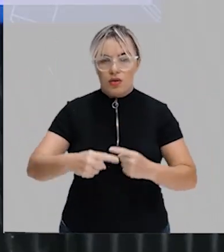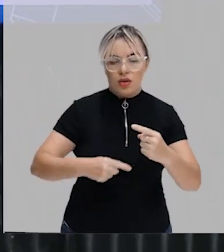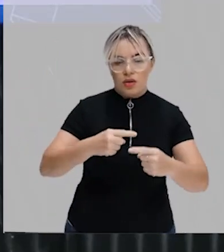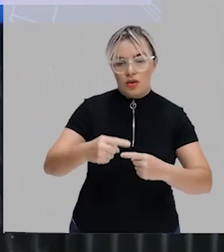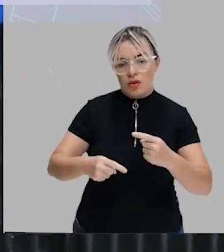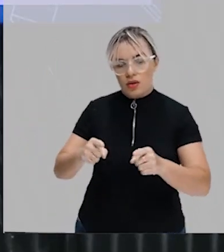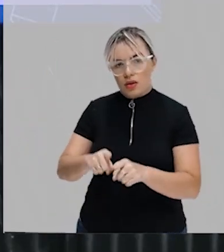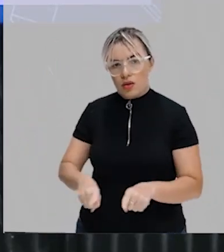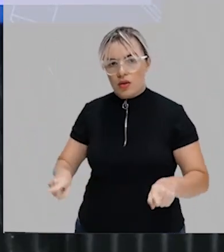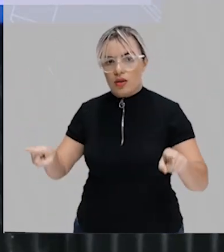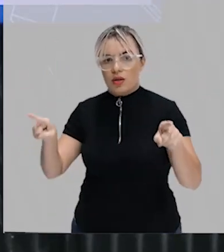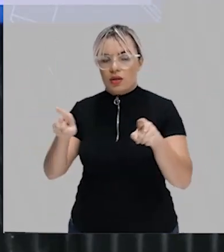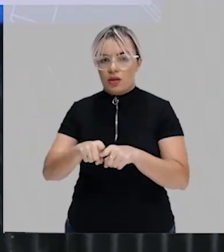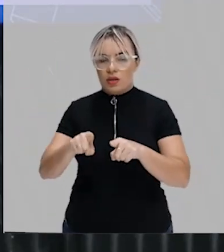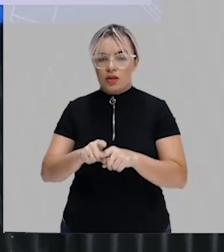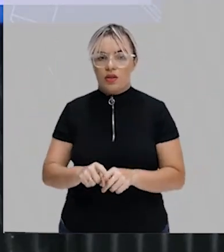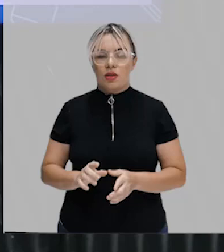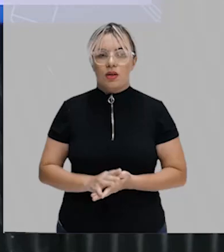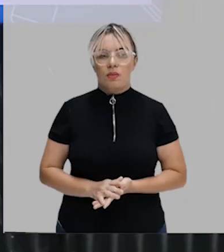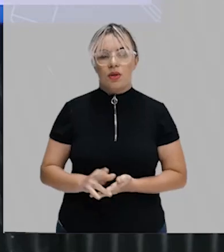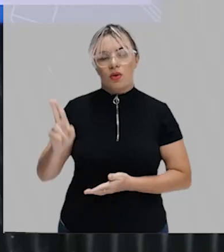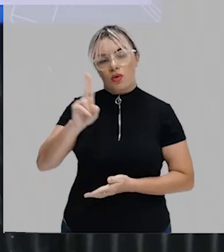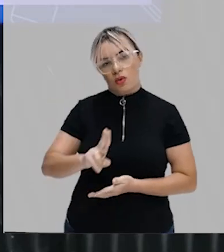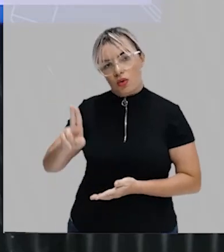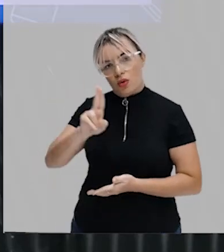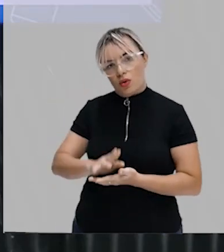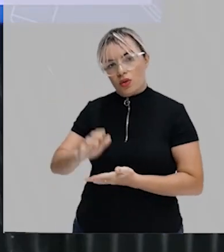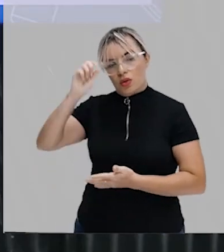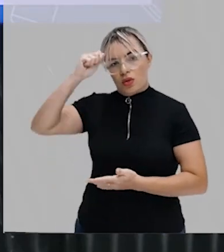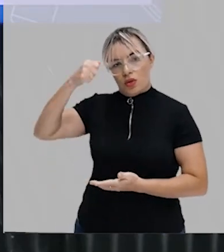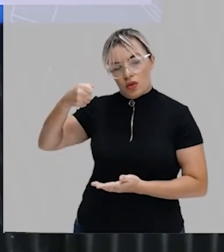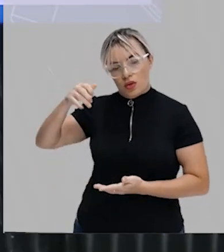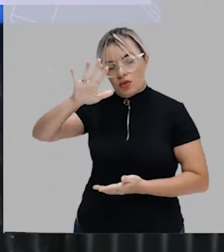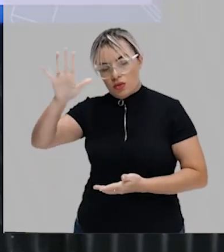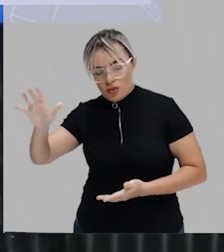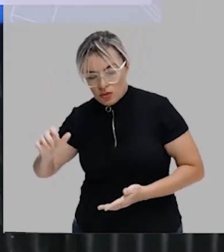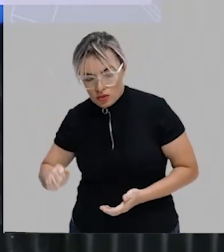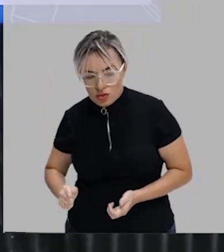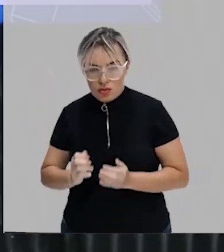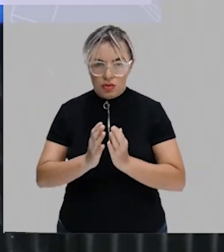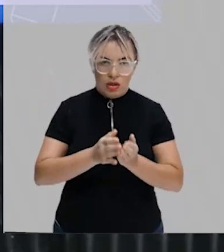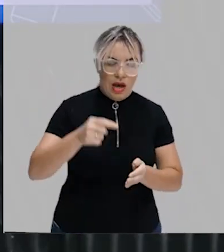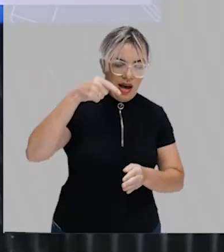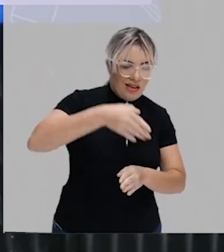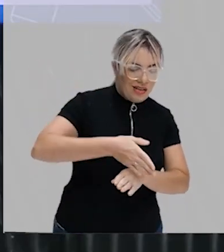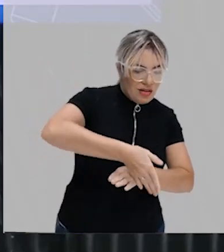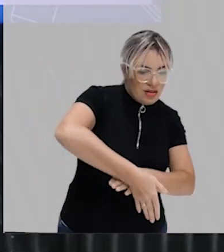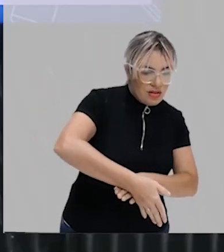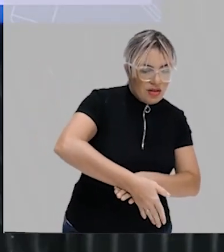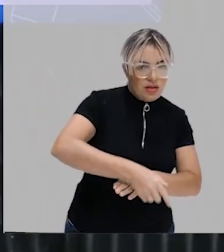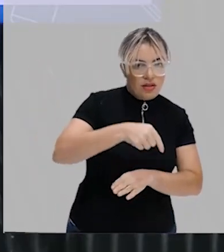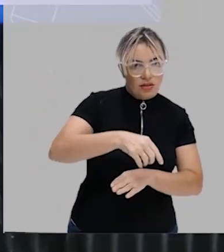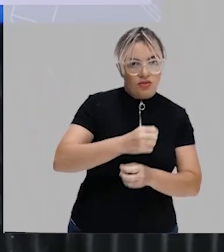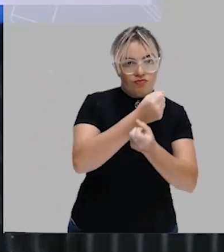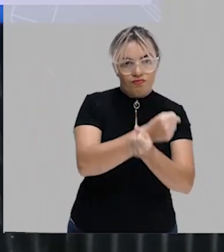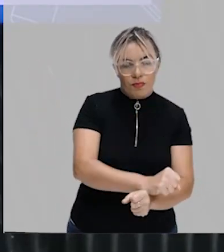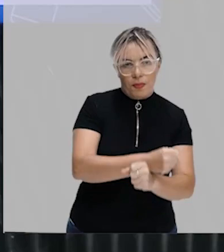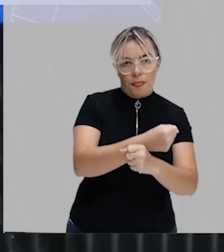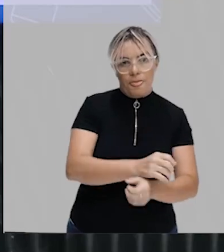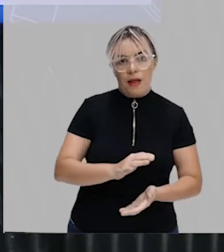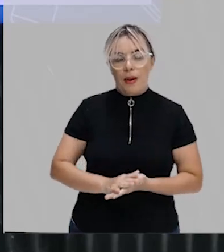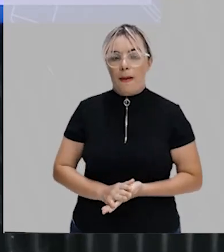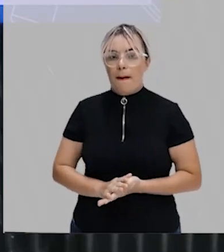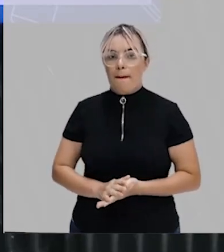tráfico negreiro de escravos África-Brasil. Mas boa parte do lucro ficaria nas